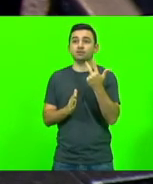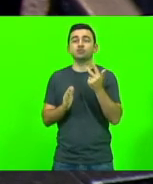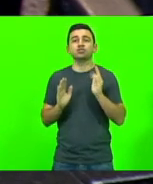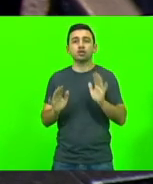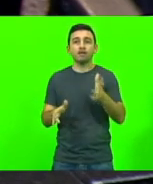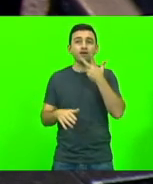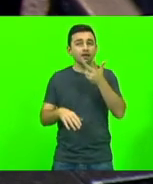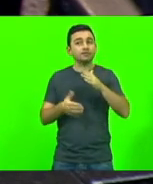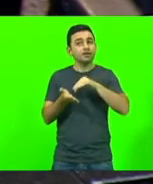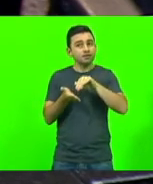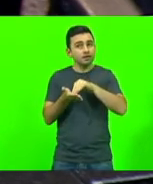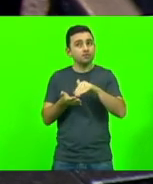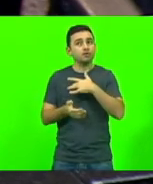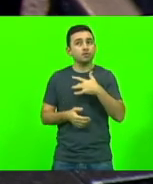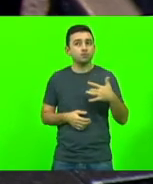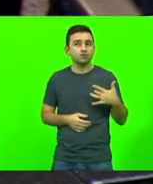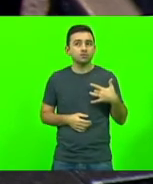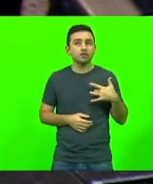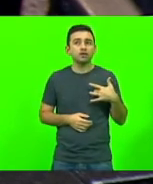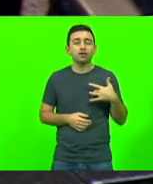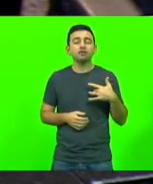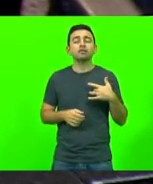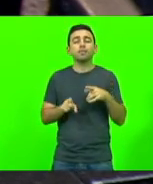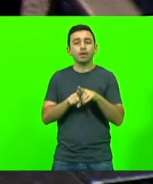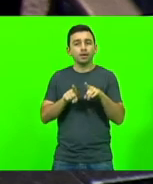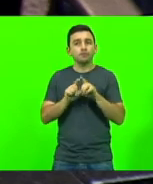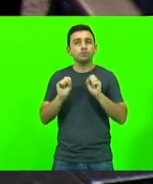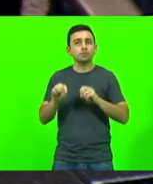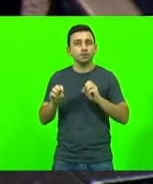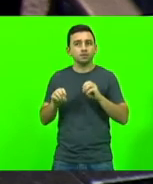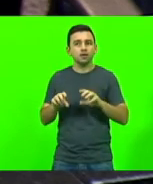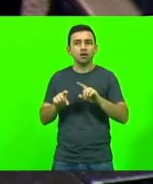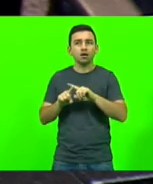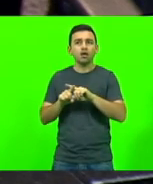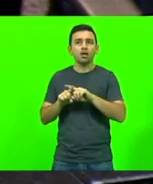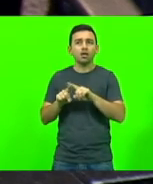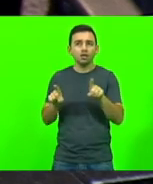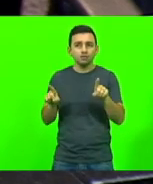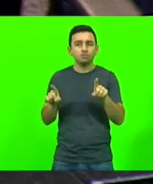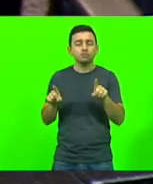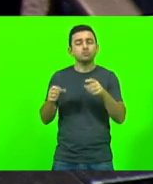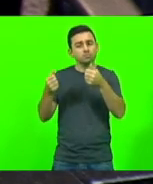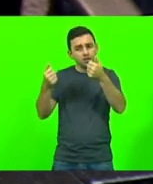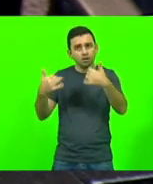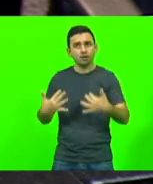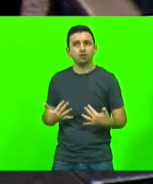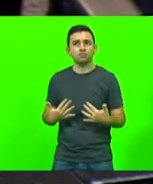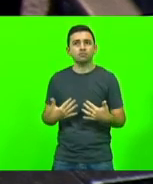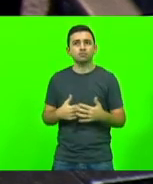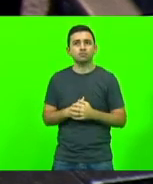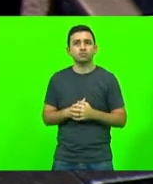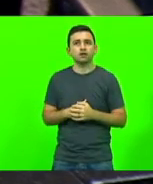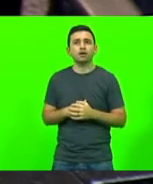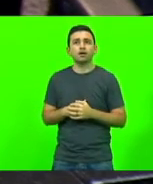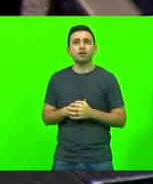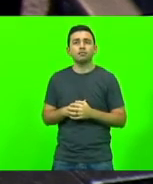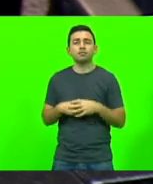a Secretaria de Saúde e a Secretaria de Educação e recomendar a eles